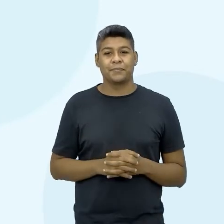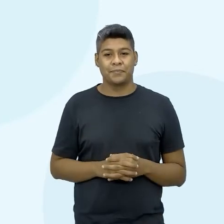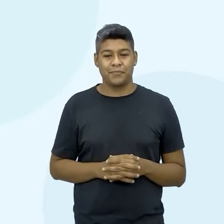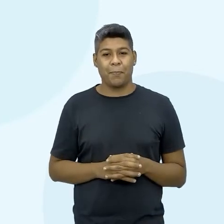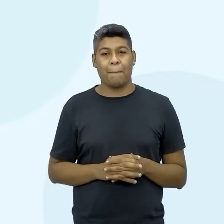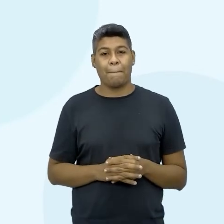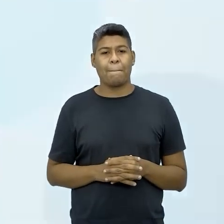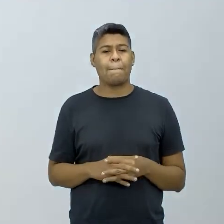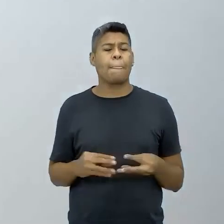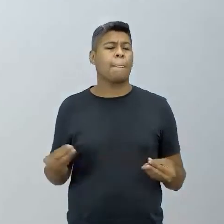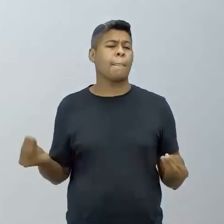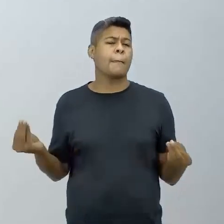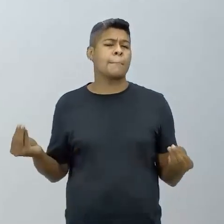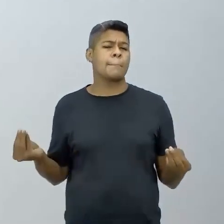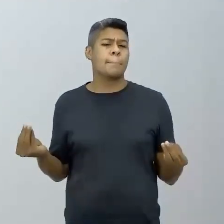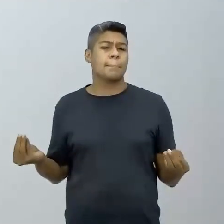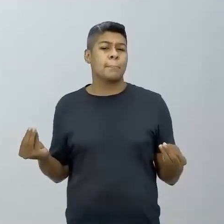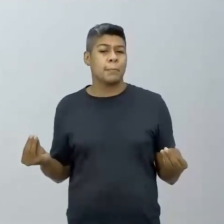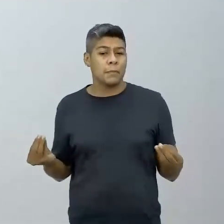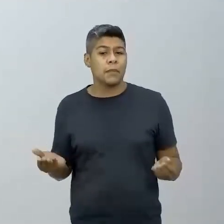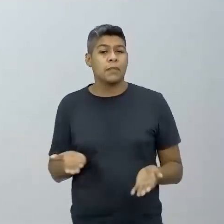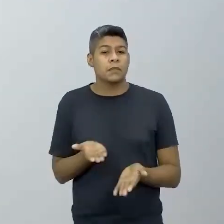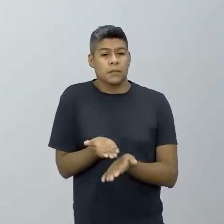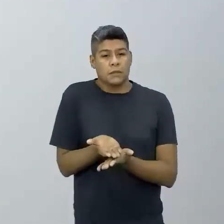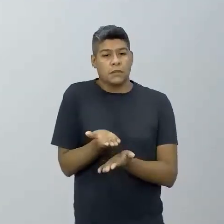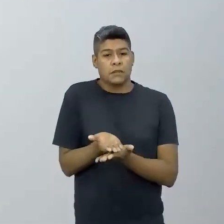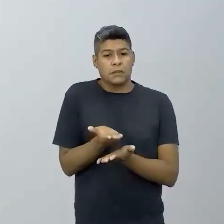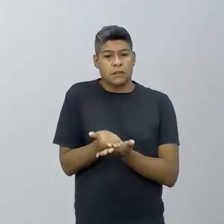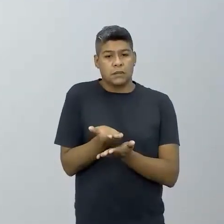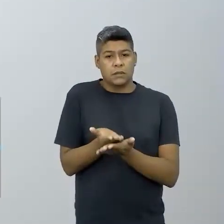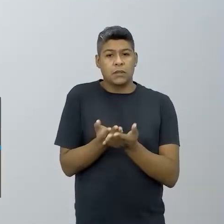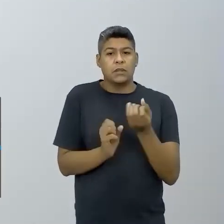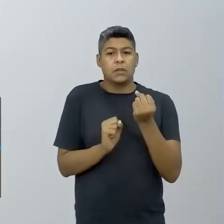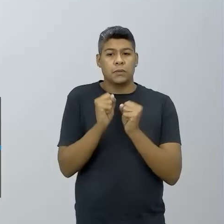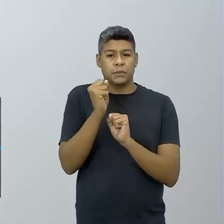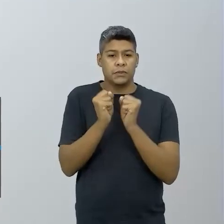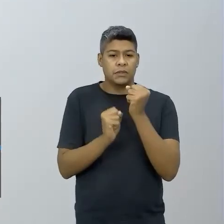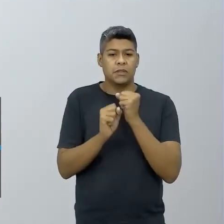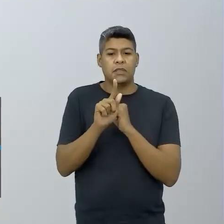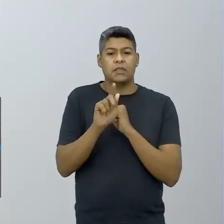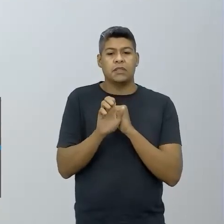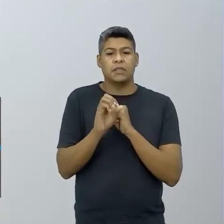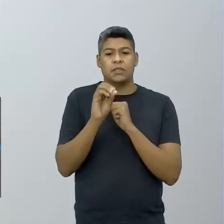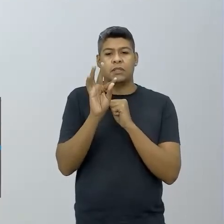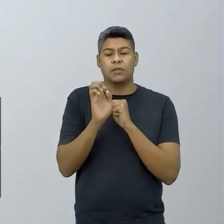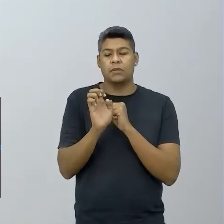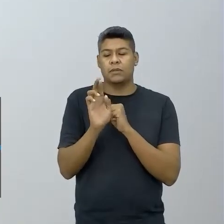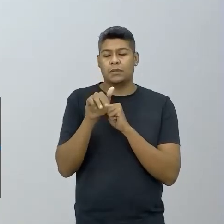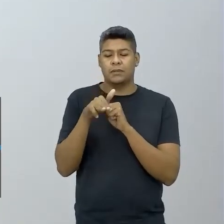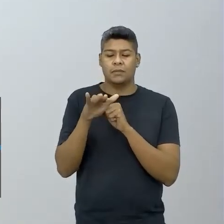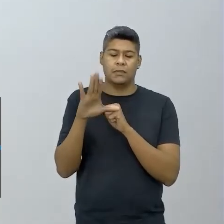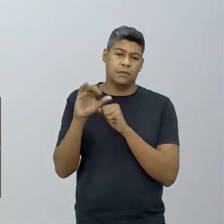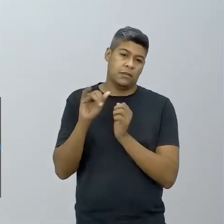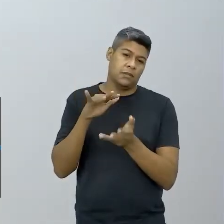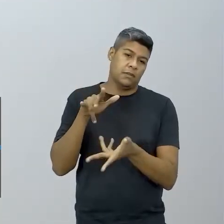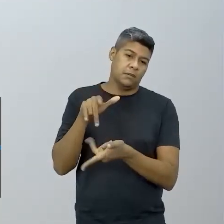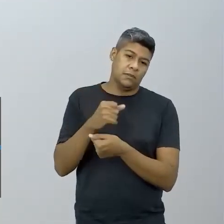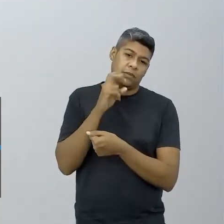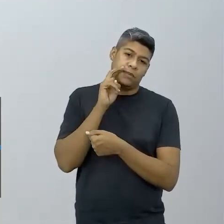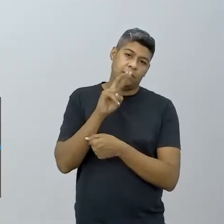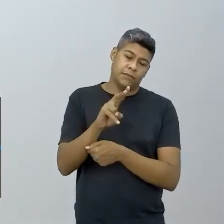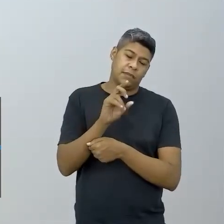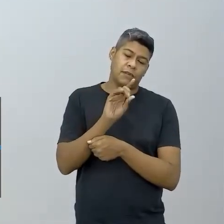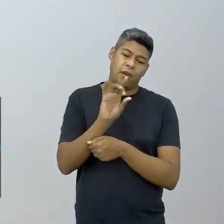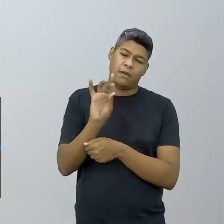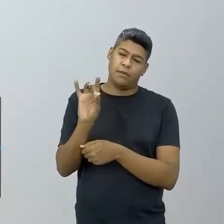pessoal, como que tá o estudo aí de usinas geotérmicas no mundo. Então, a gente já viu algumas regiões